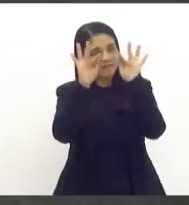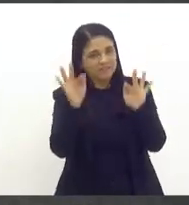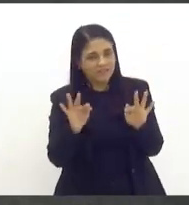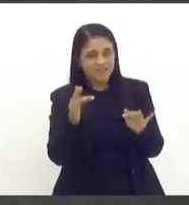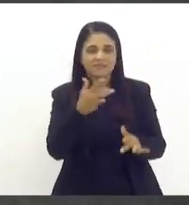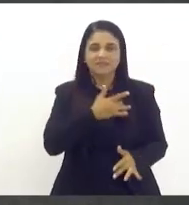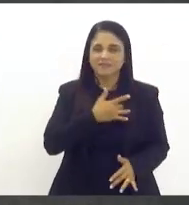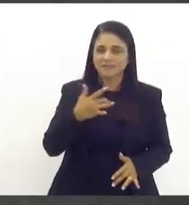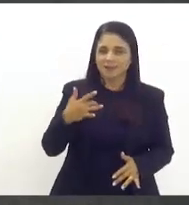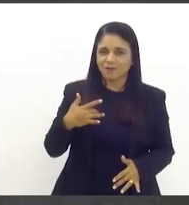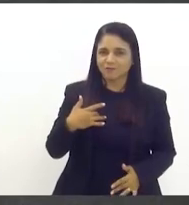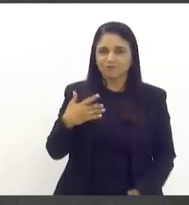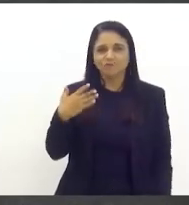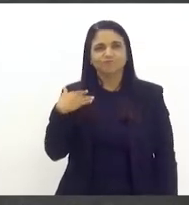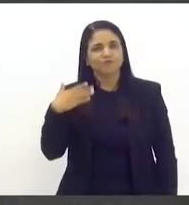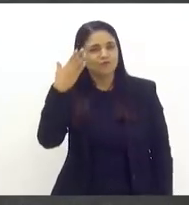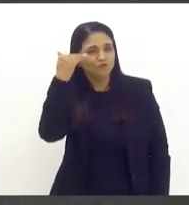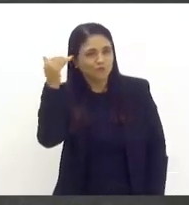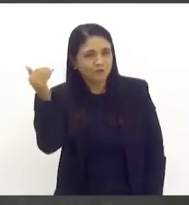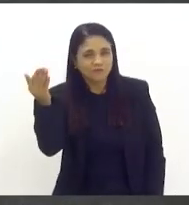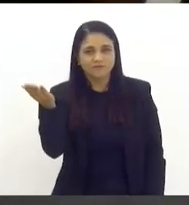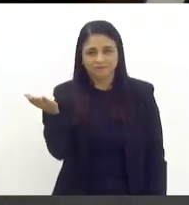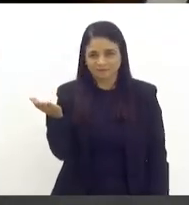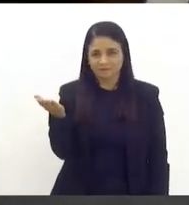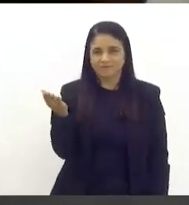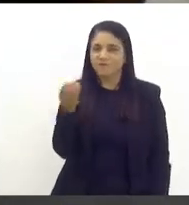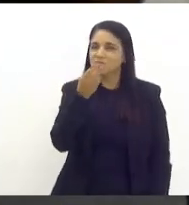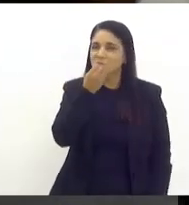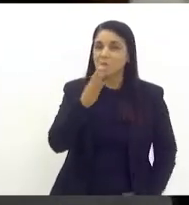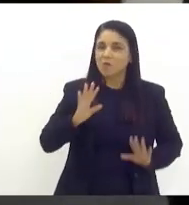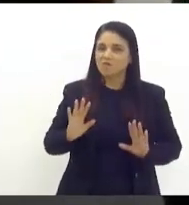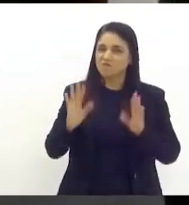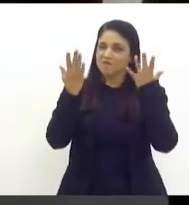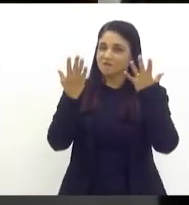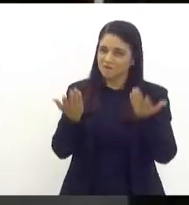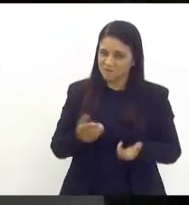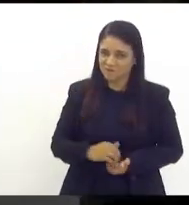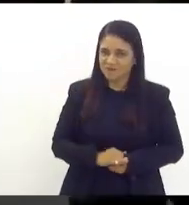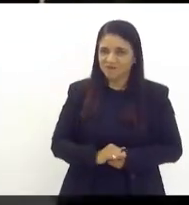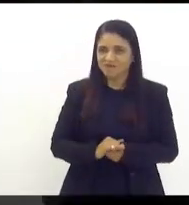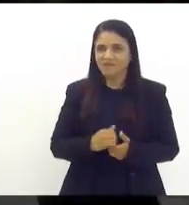sucesso e uma boa festa